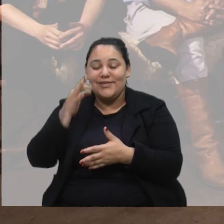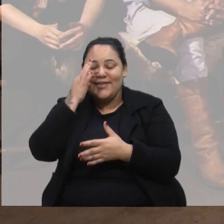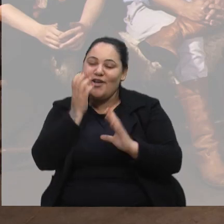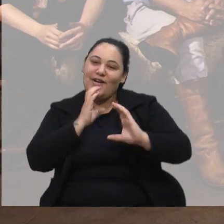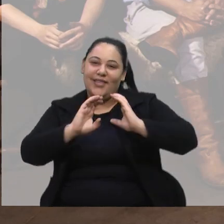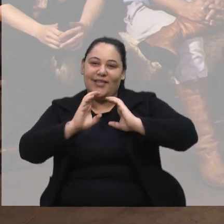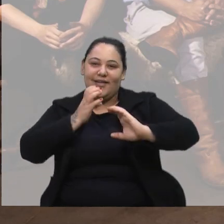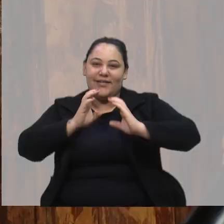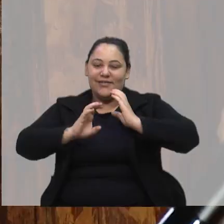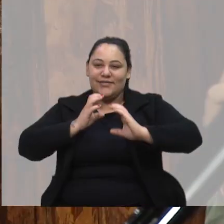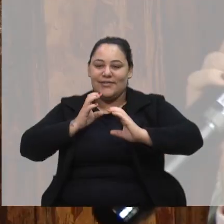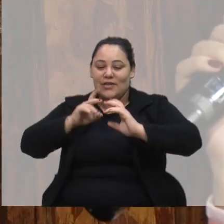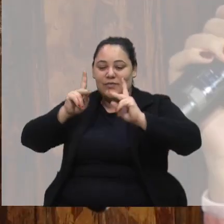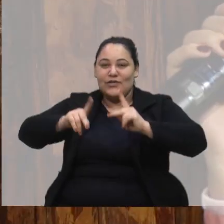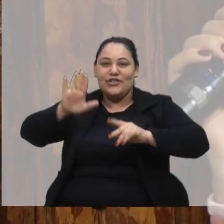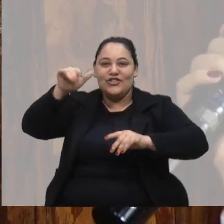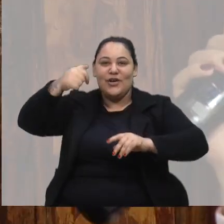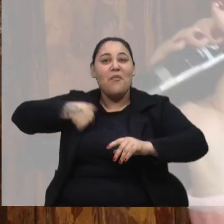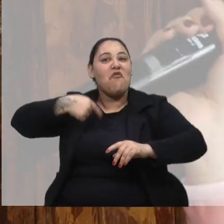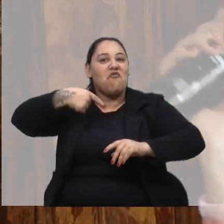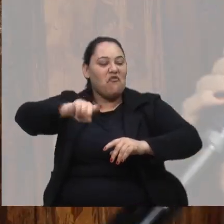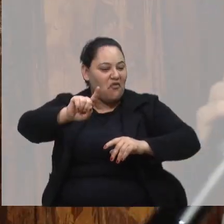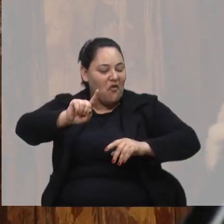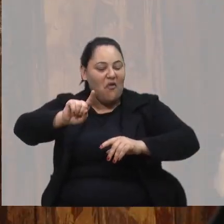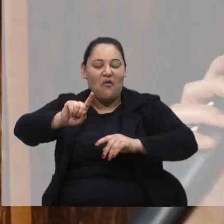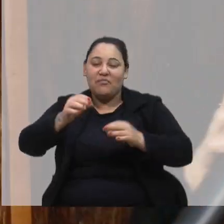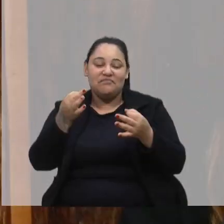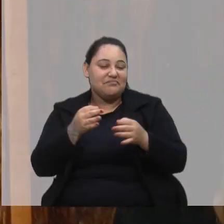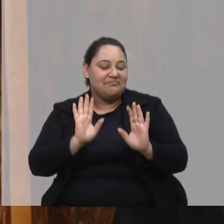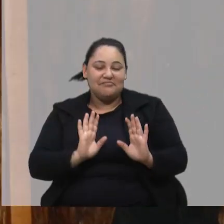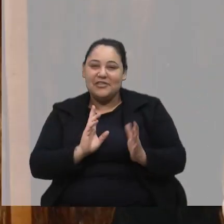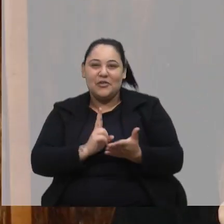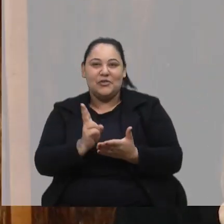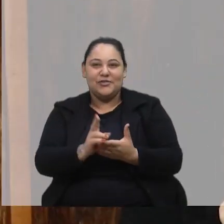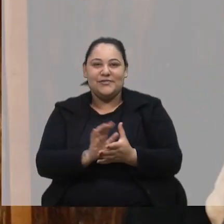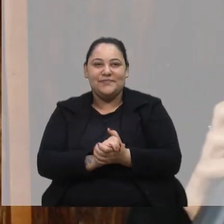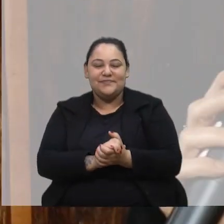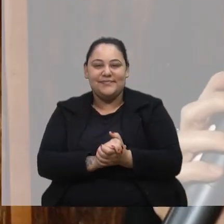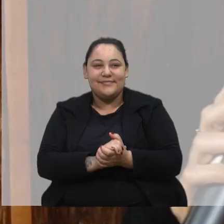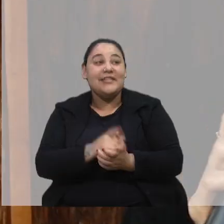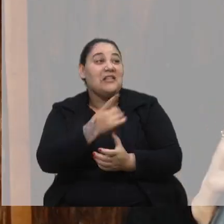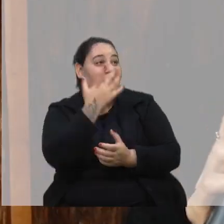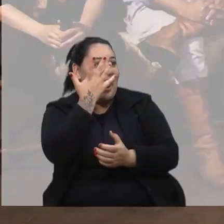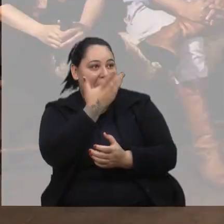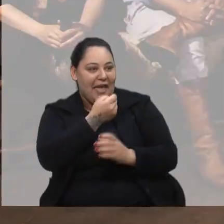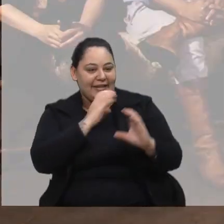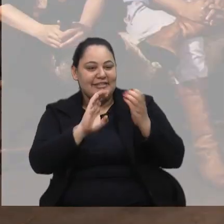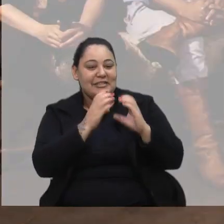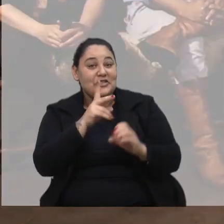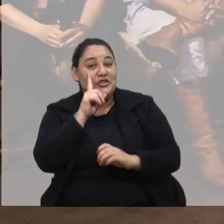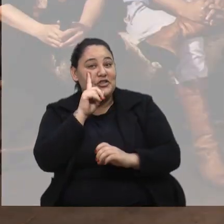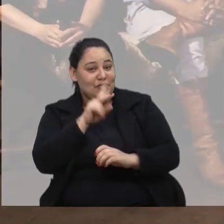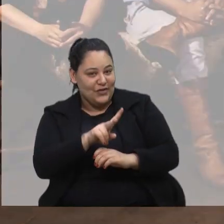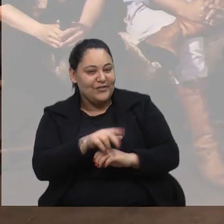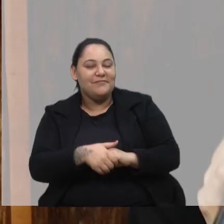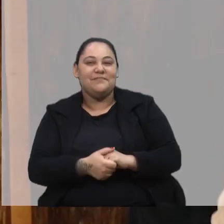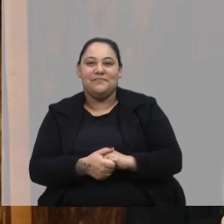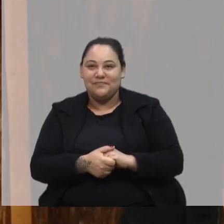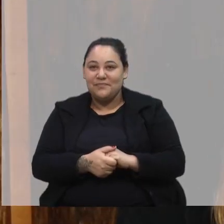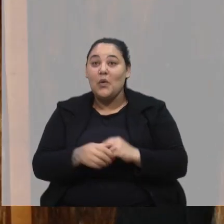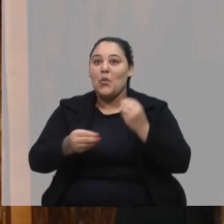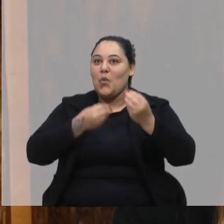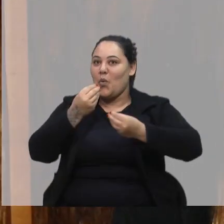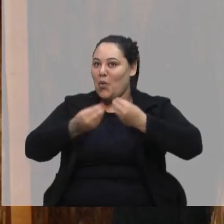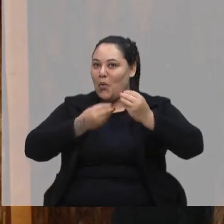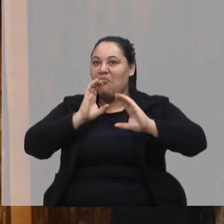Cantando. E o pessoal me chama, eu vou. E é isso. Tá cantando lindamente. Obrigada. A gente viu, vocês vão ver daqui a pouco como ela canta